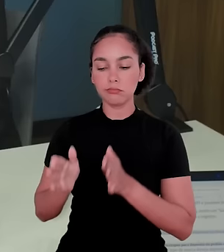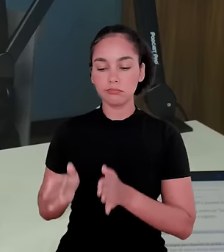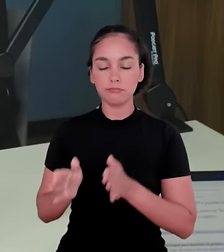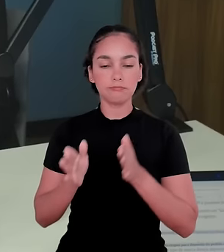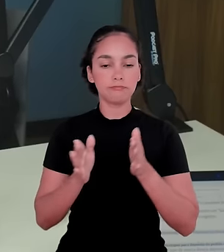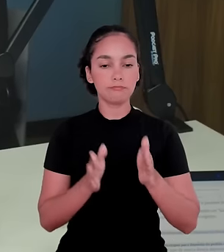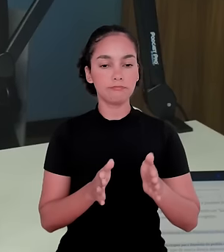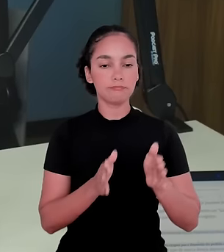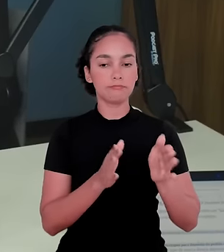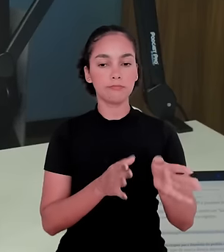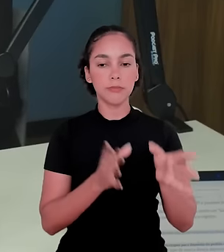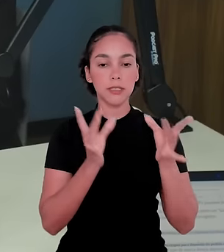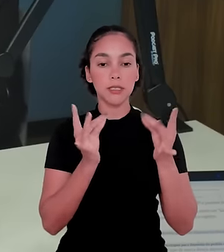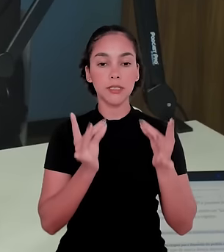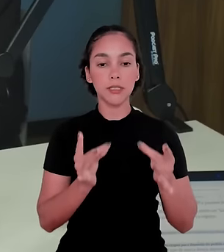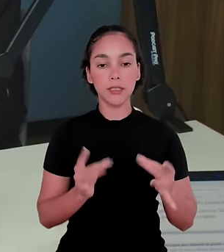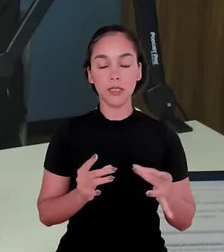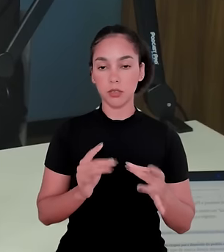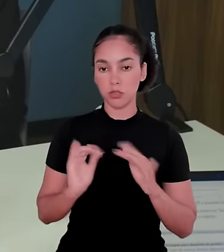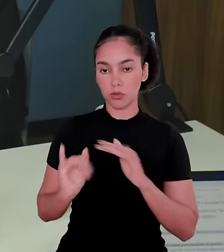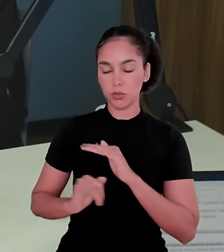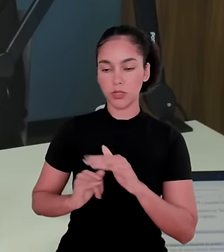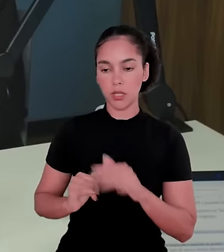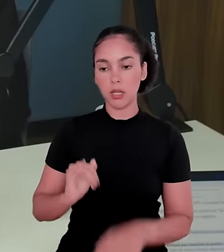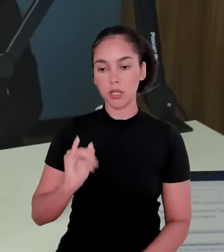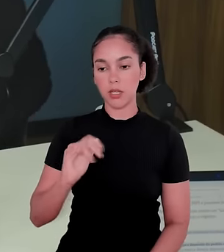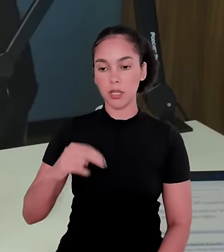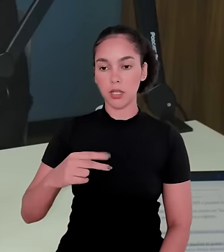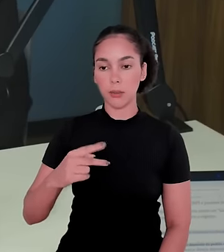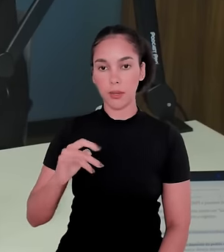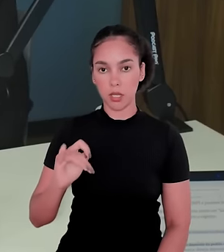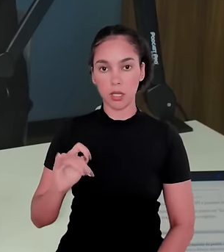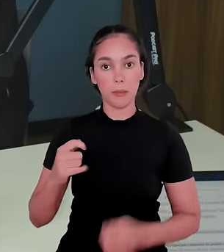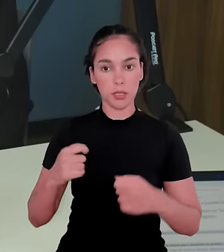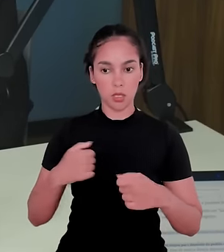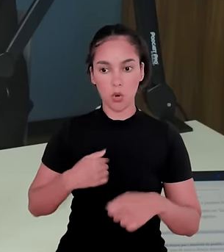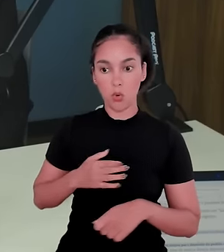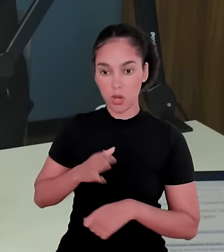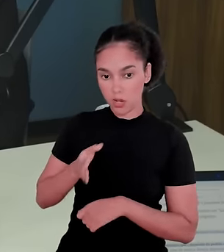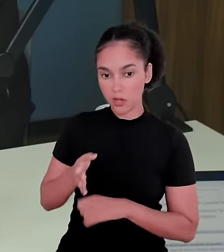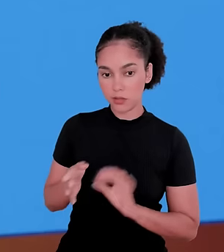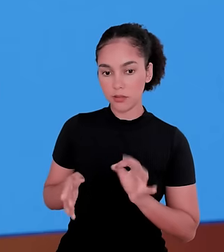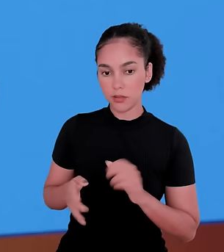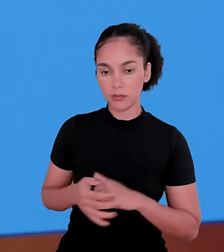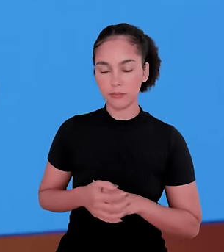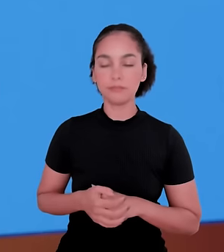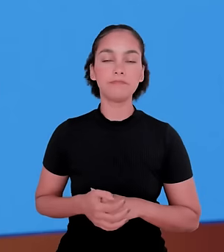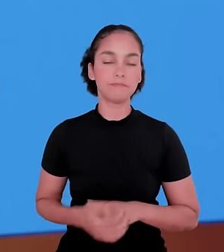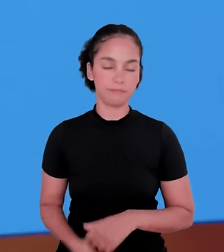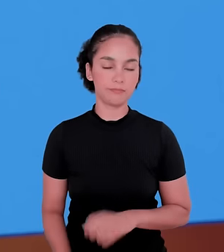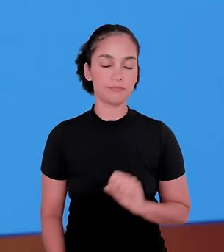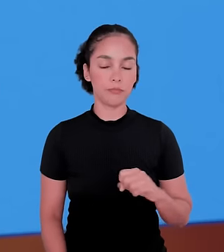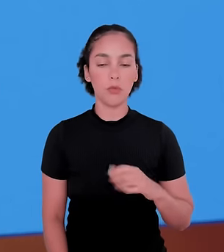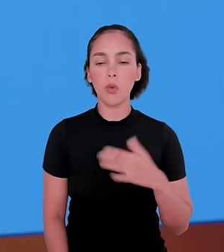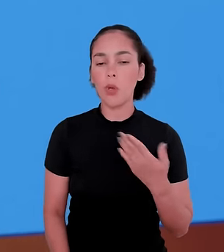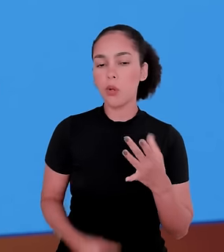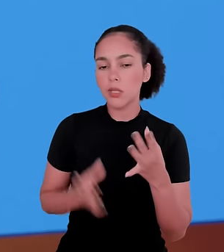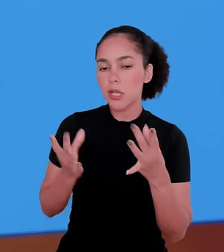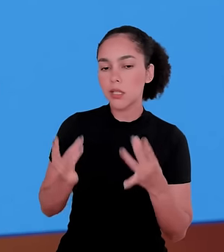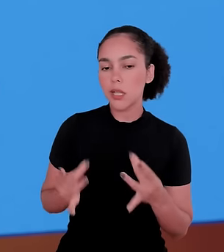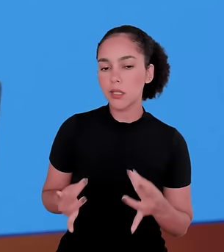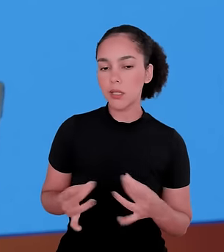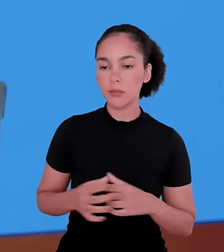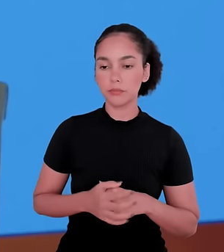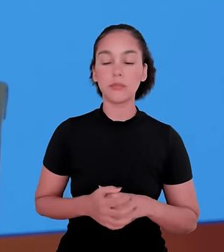eh se como você disse que a instituição é o INPI então é o INPI que eu tenho que procurar exato É o in Qual que é o passo a passo então o